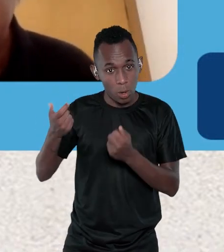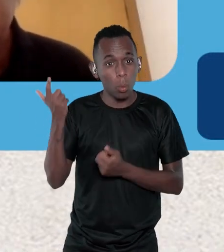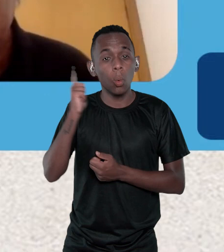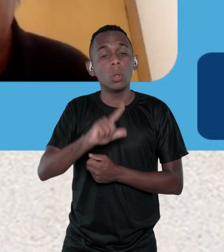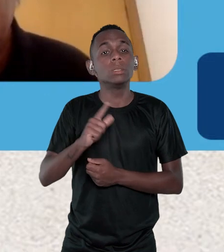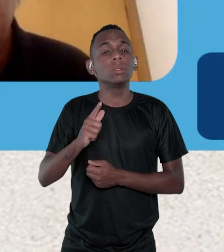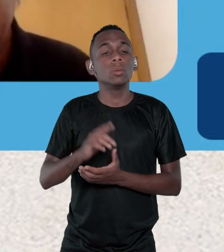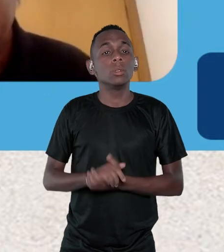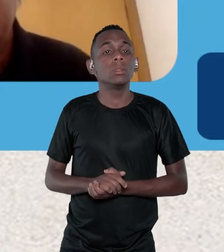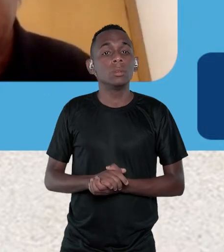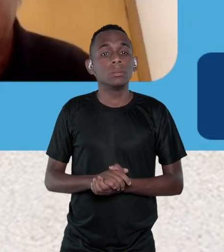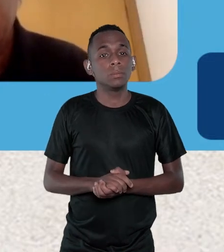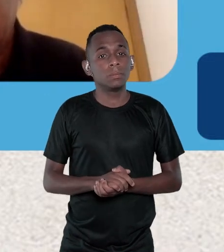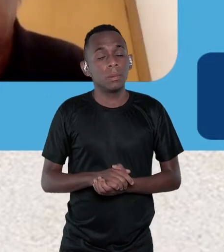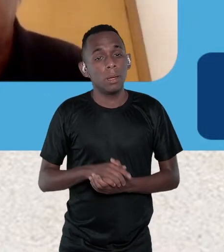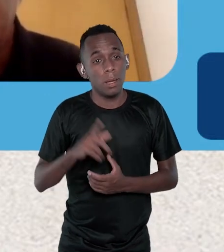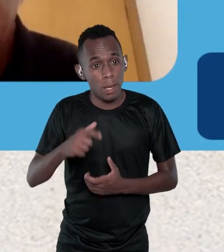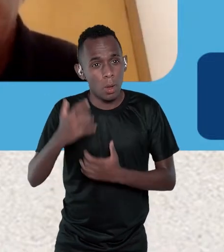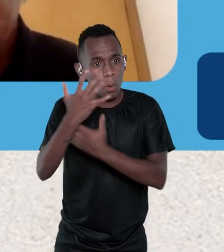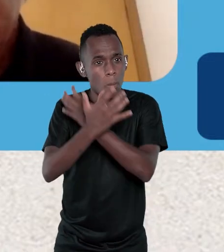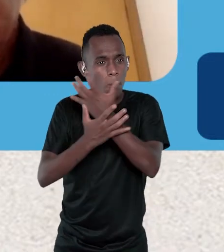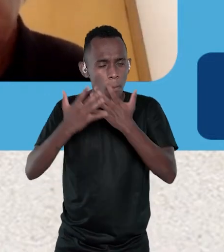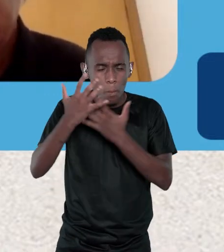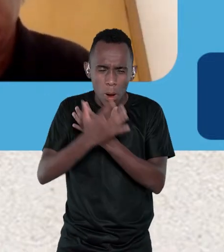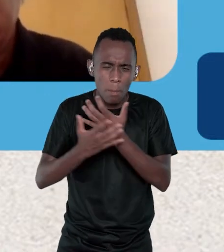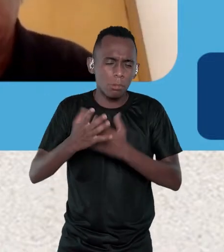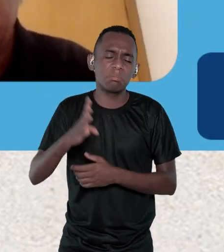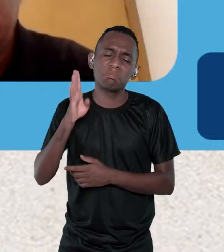festival. Era uma